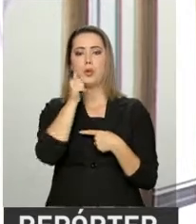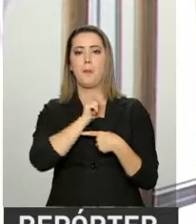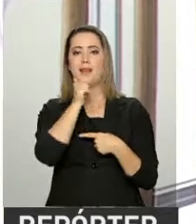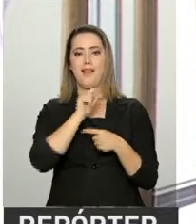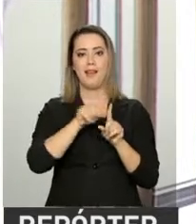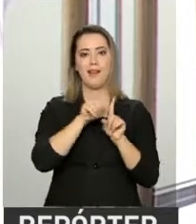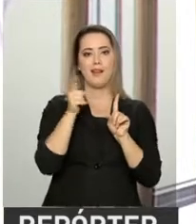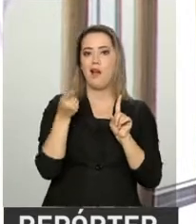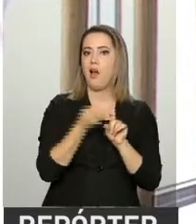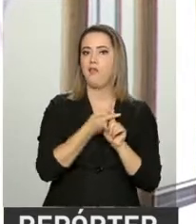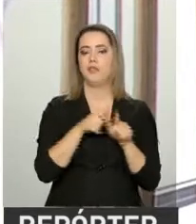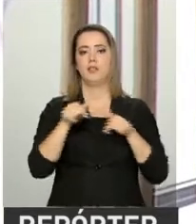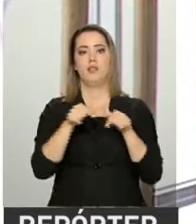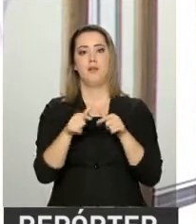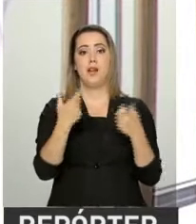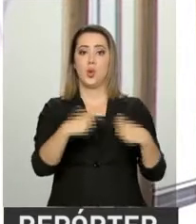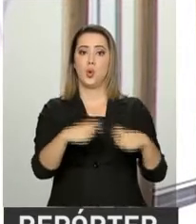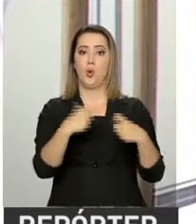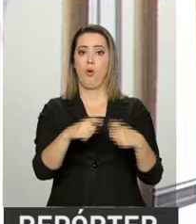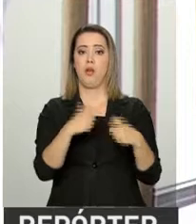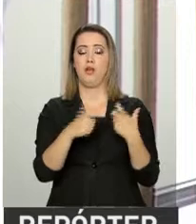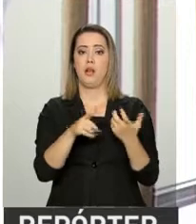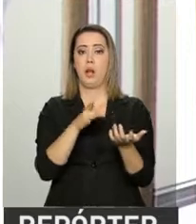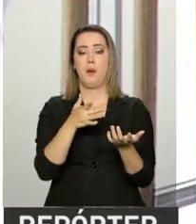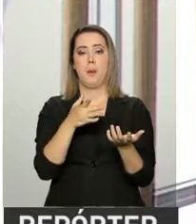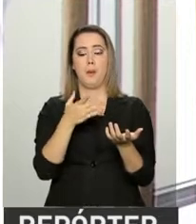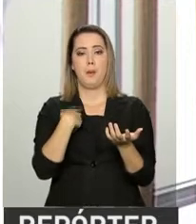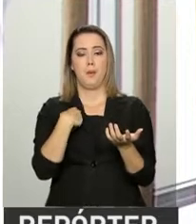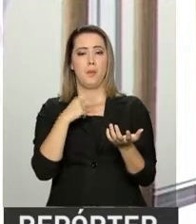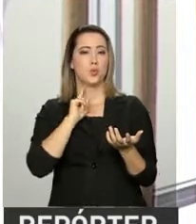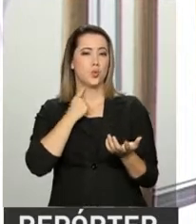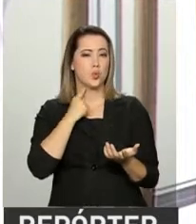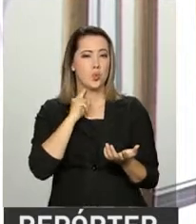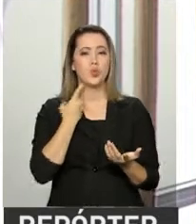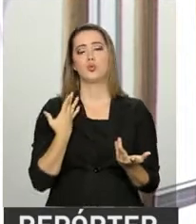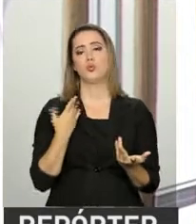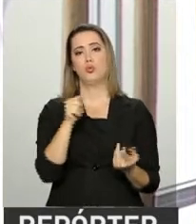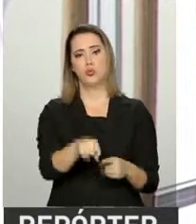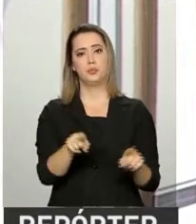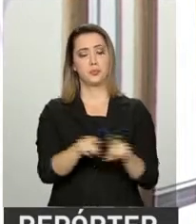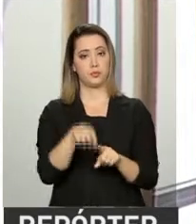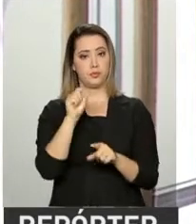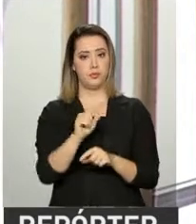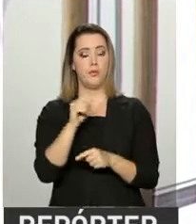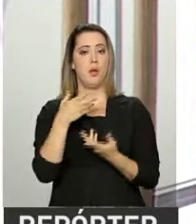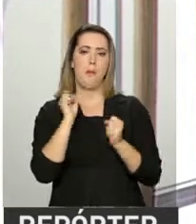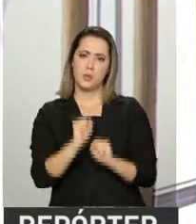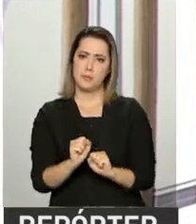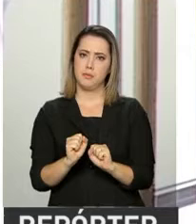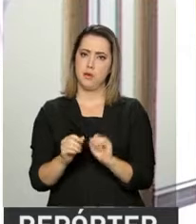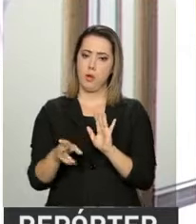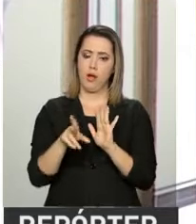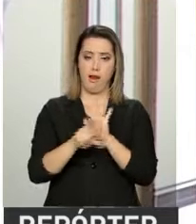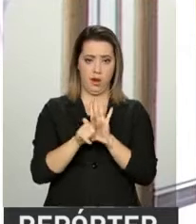em ambientes insalubres. Pelo texto aprovado na Câmara, isso é possível caso haja uma permissão de um médico e também